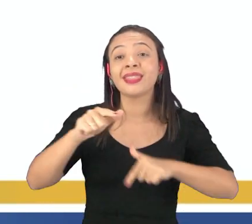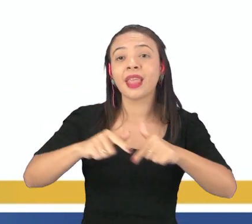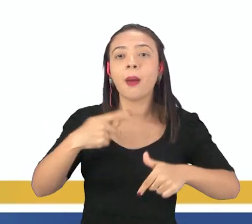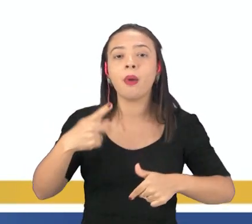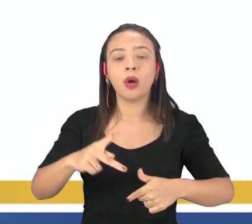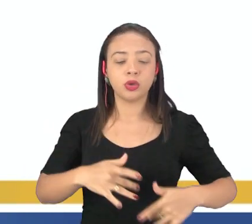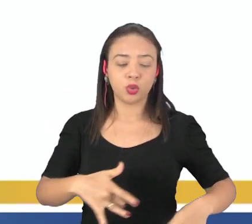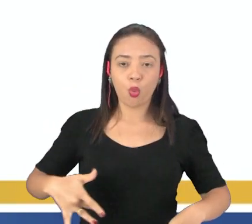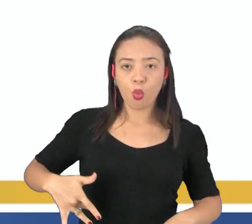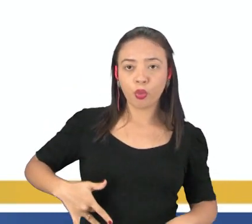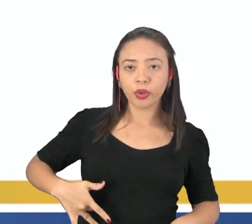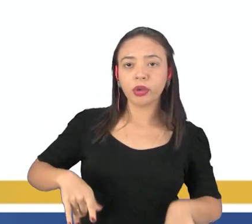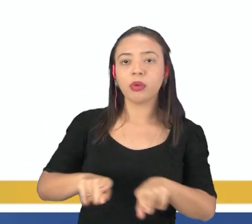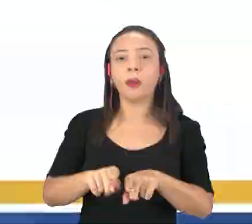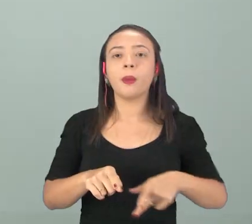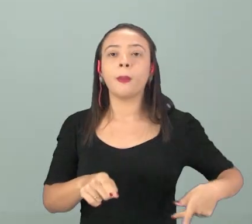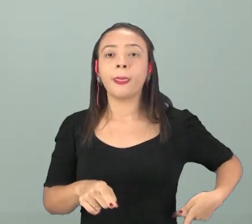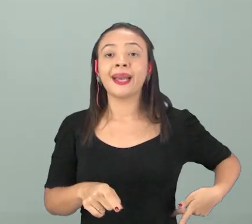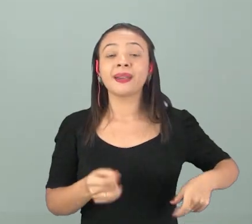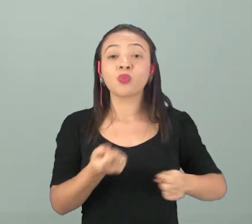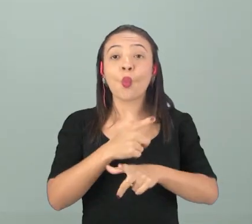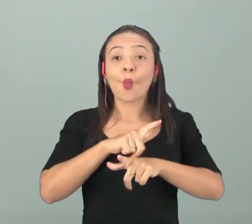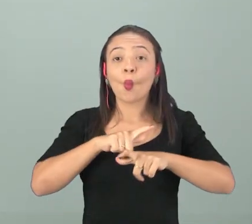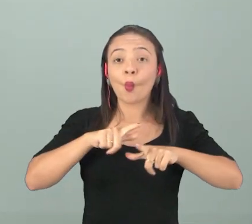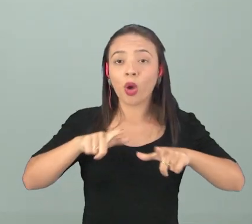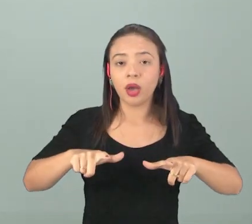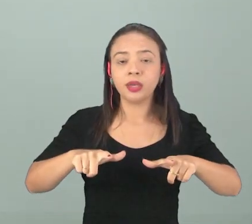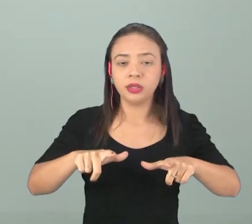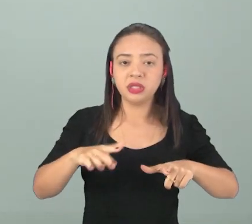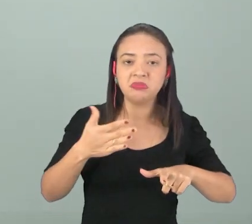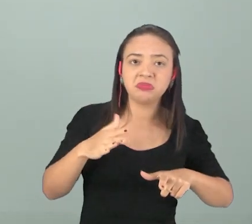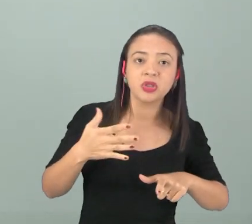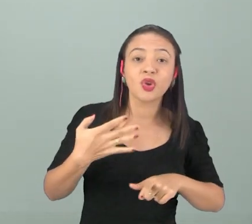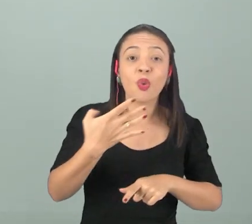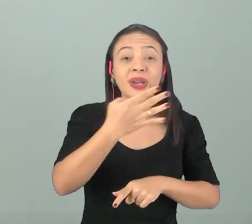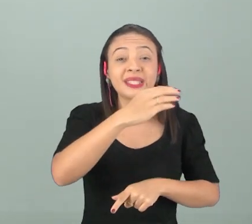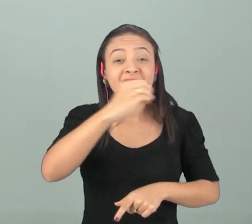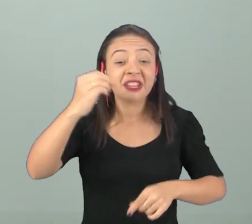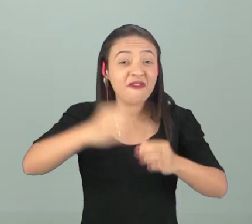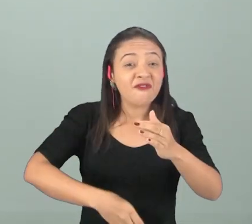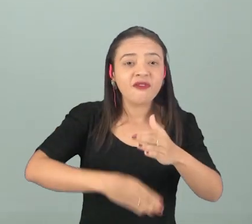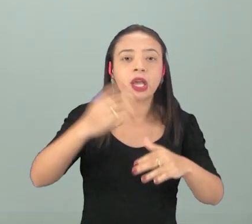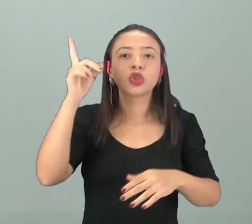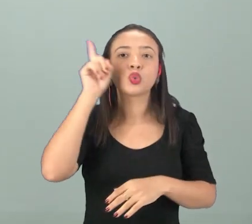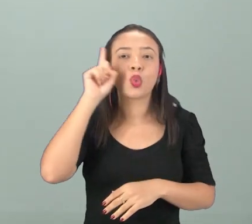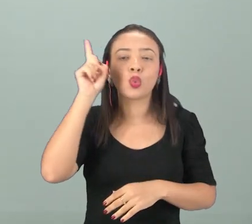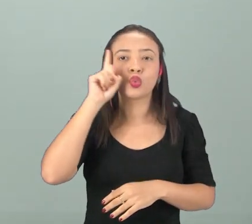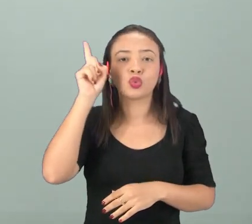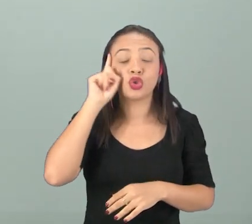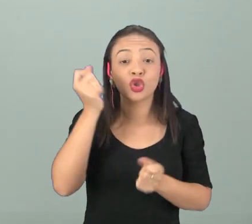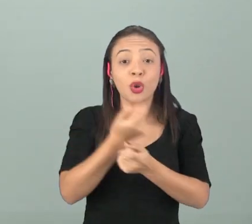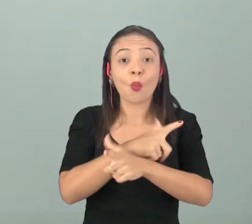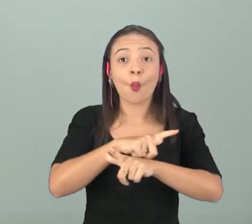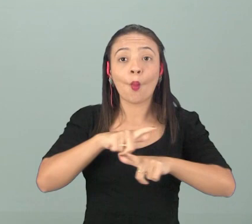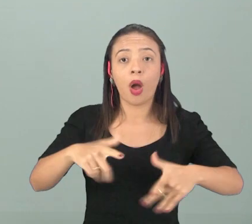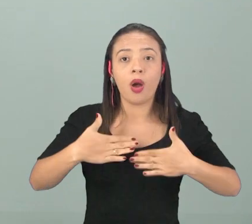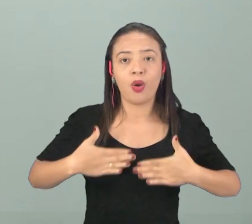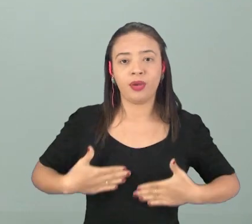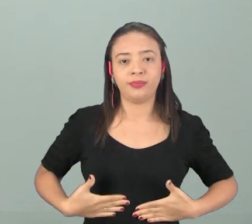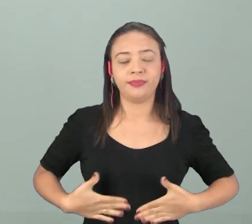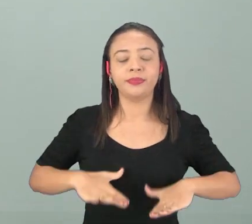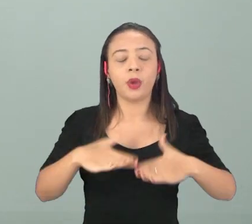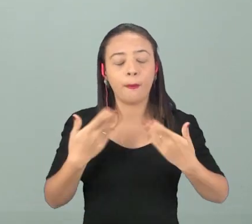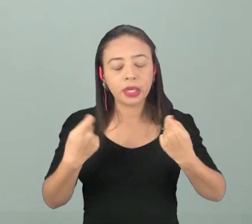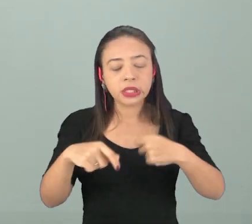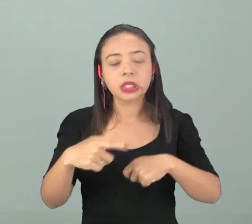órgãos, como os rins, né, que vão fazer o processo de filtração aproximadamente 400 vezes por dia. Então,